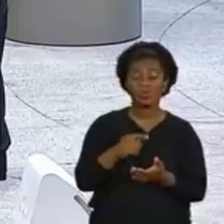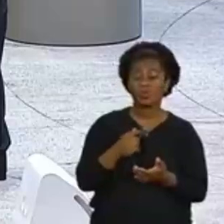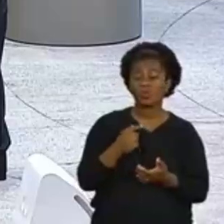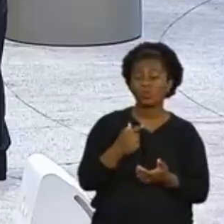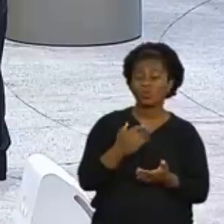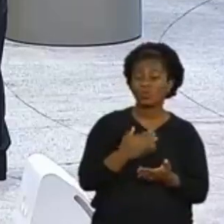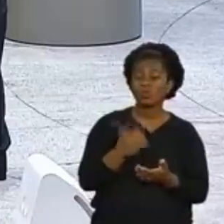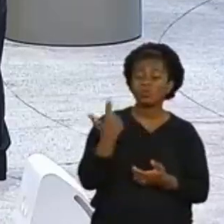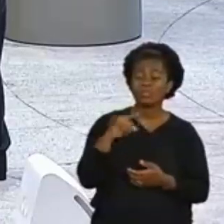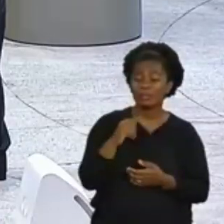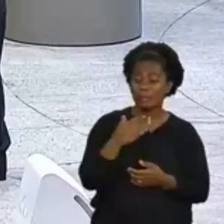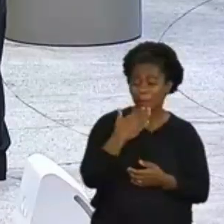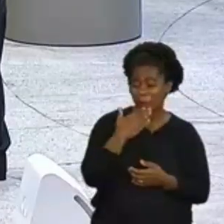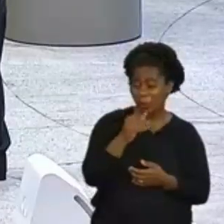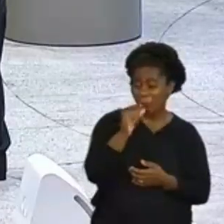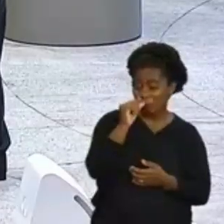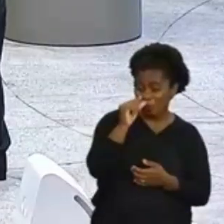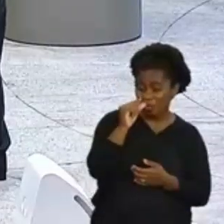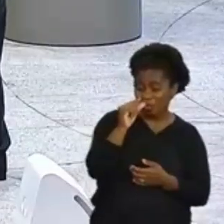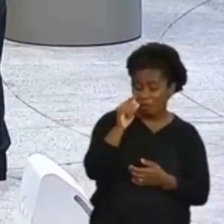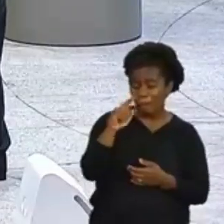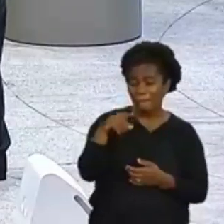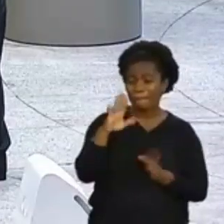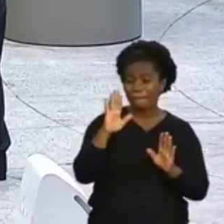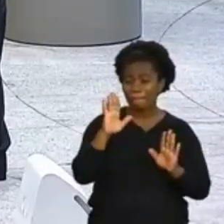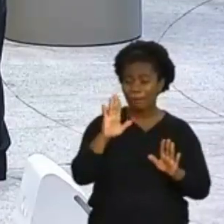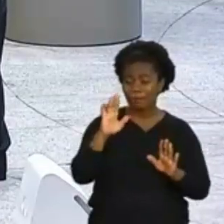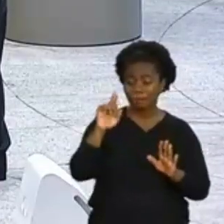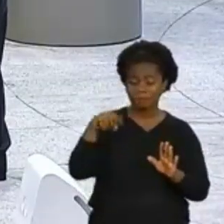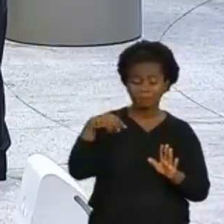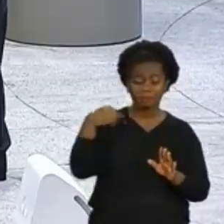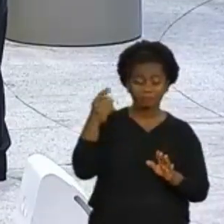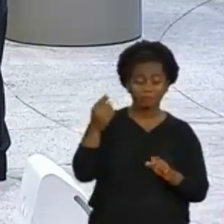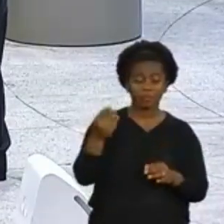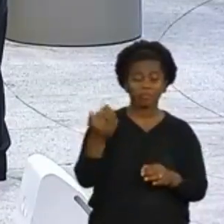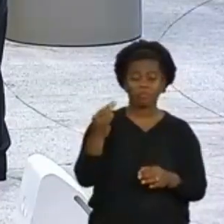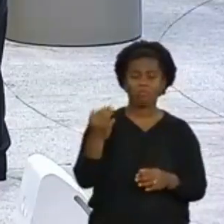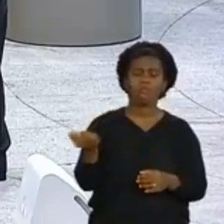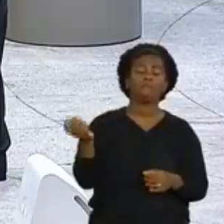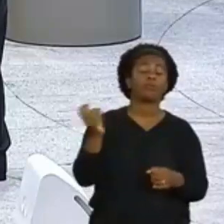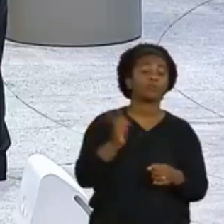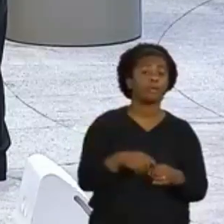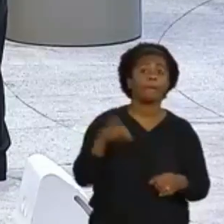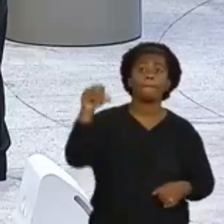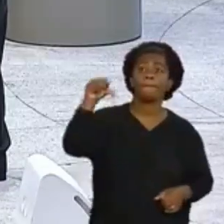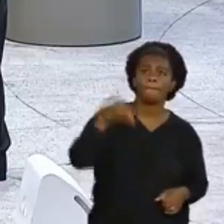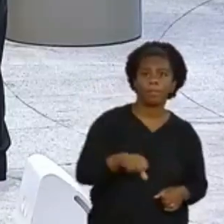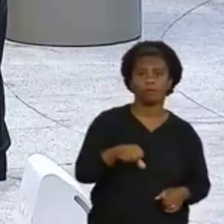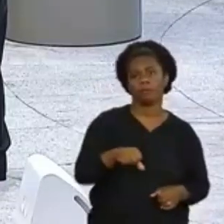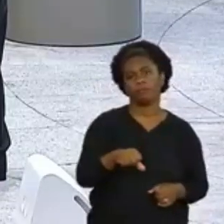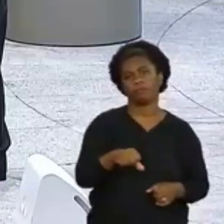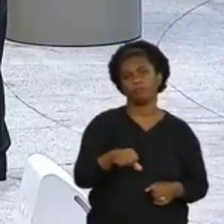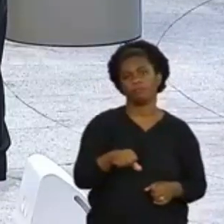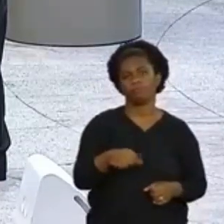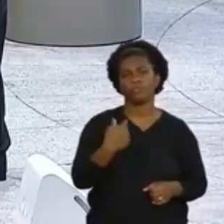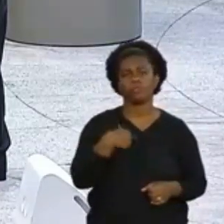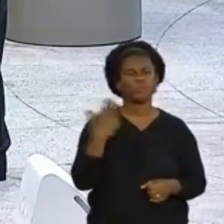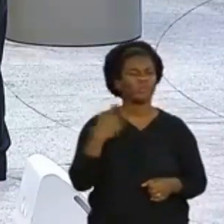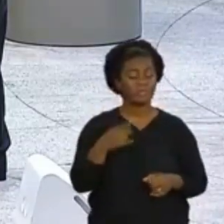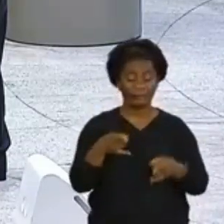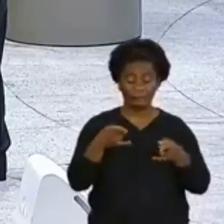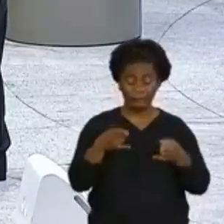por um momento e depois a dor voltava e me pegava de um jeito que eu não conseguia levantar da